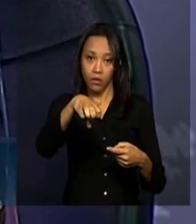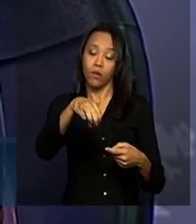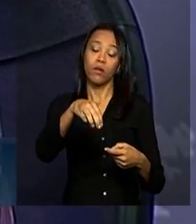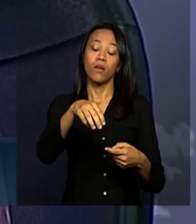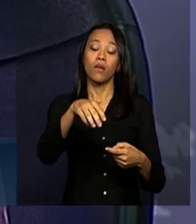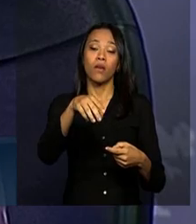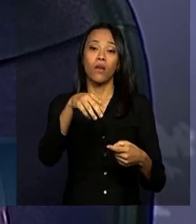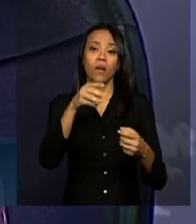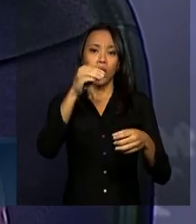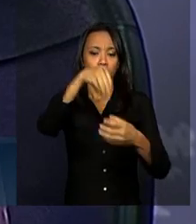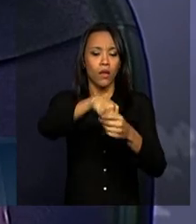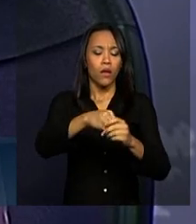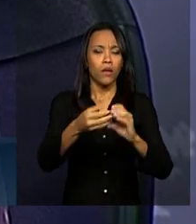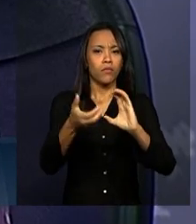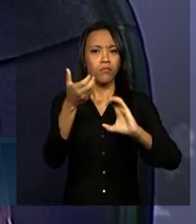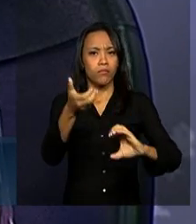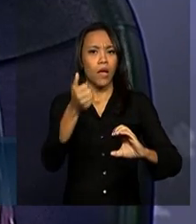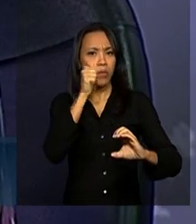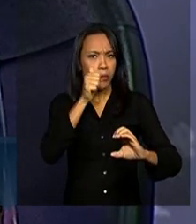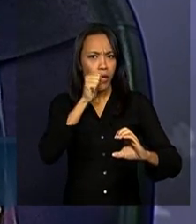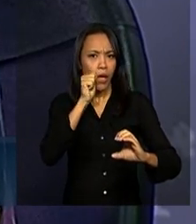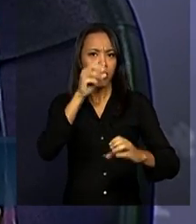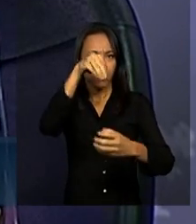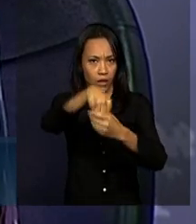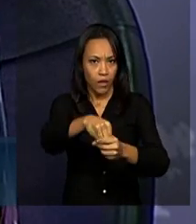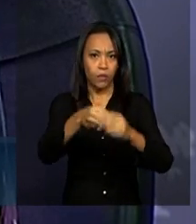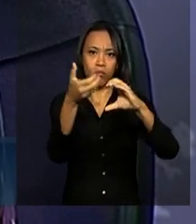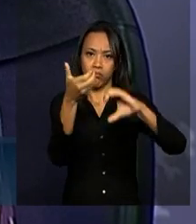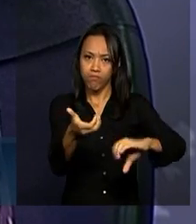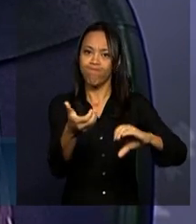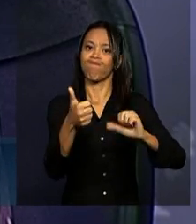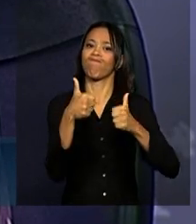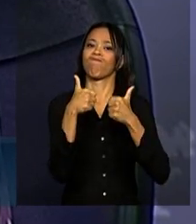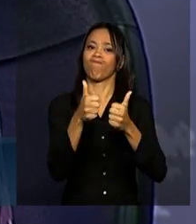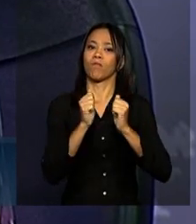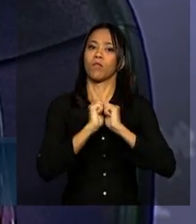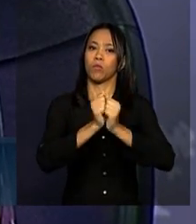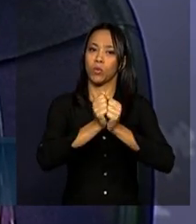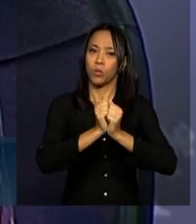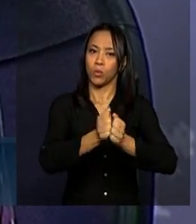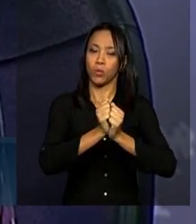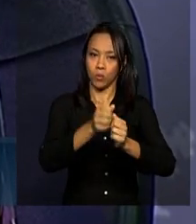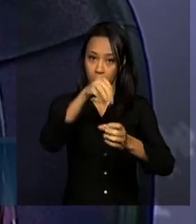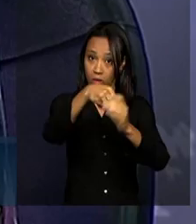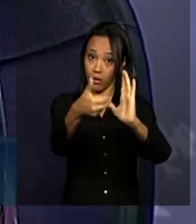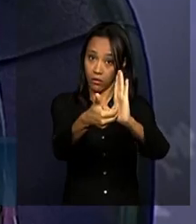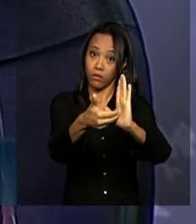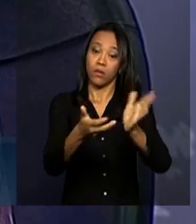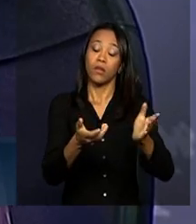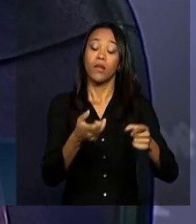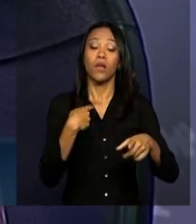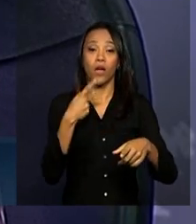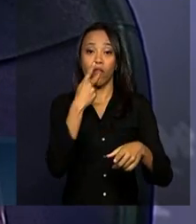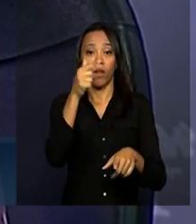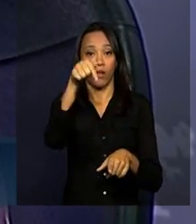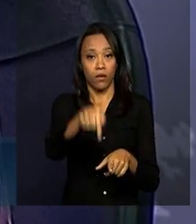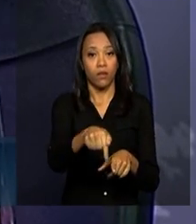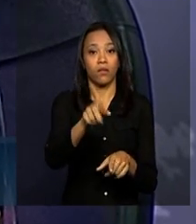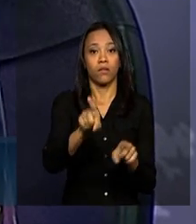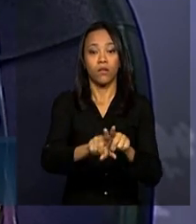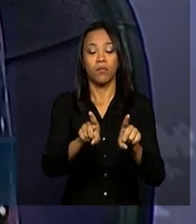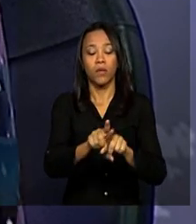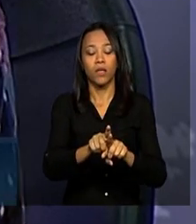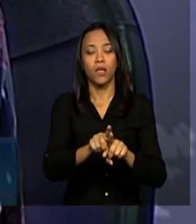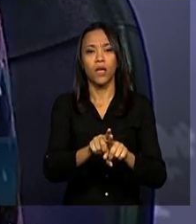sido parceiro, a bancada feminina tem sido parceira, e eu quero aqui destacar